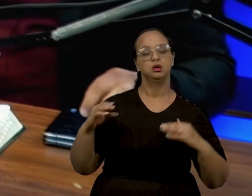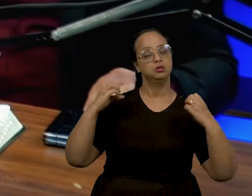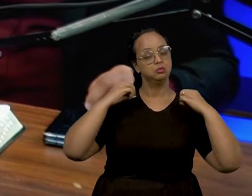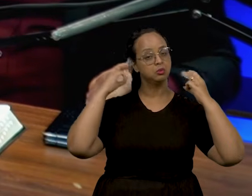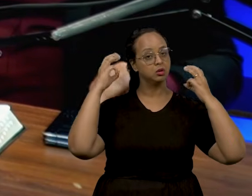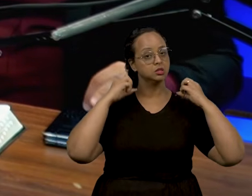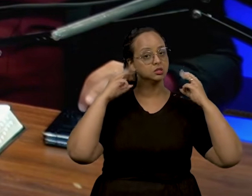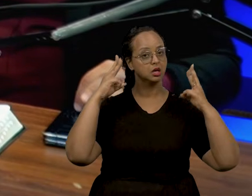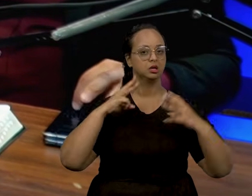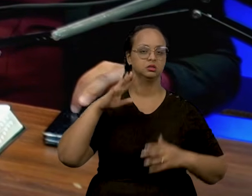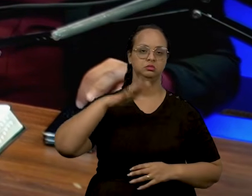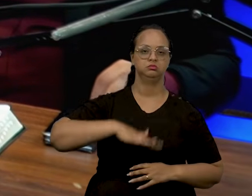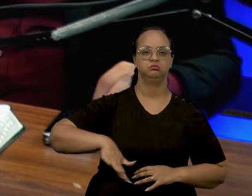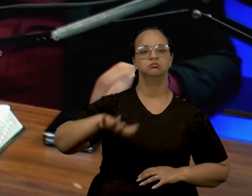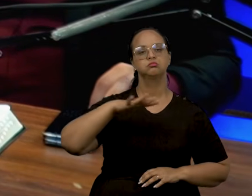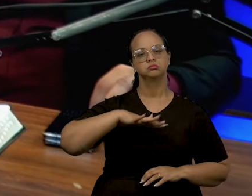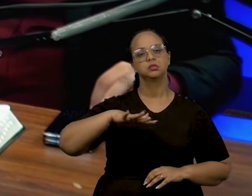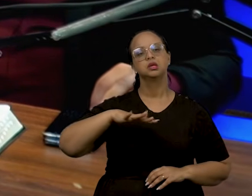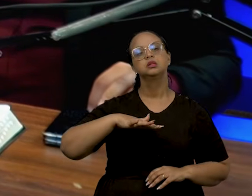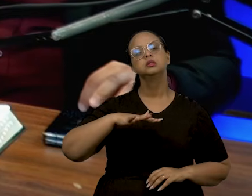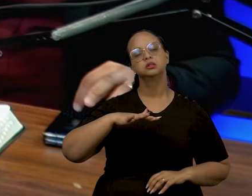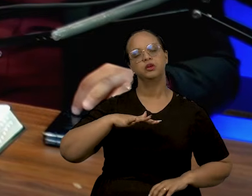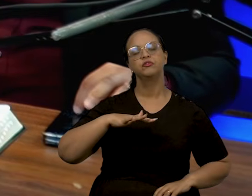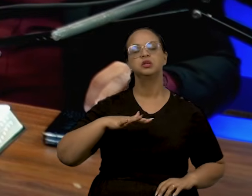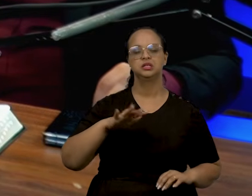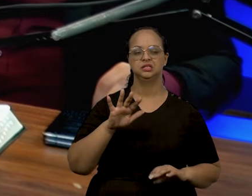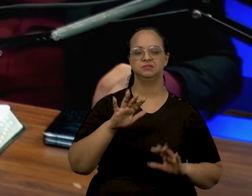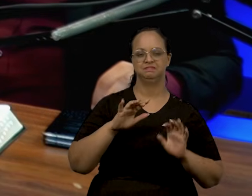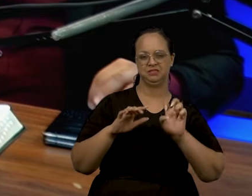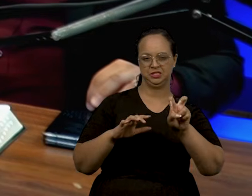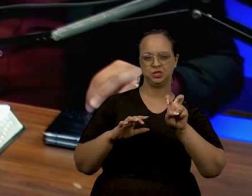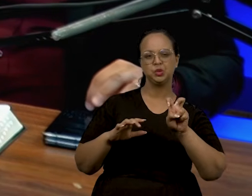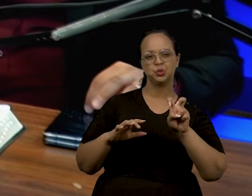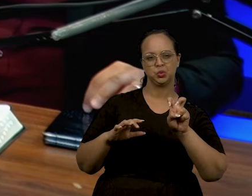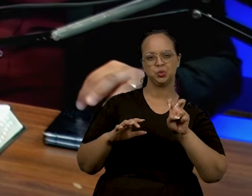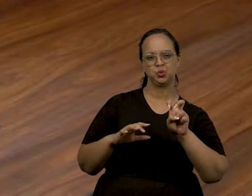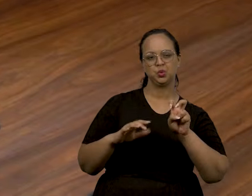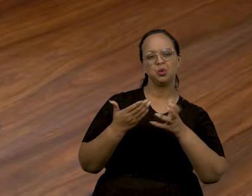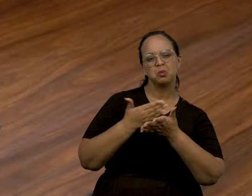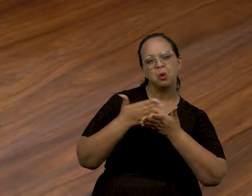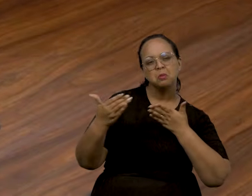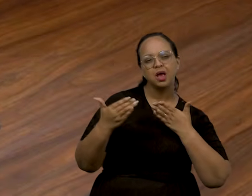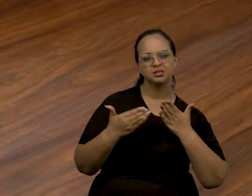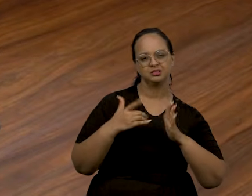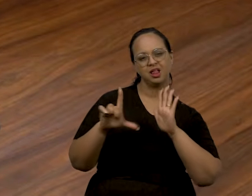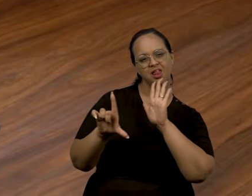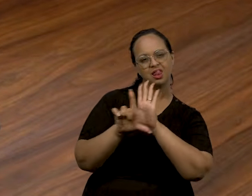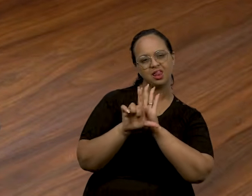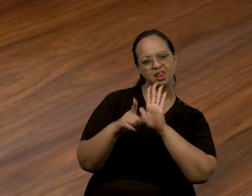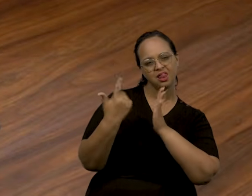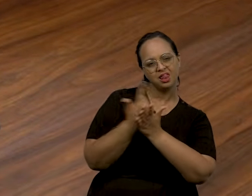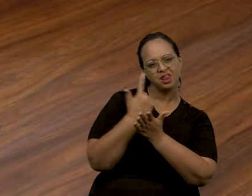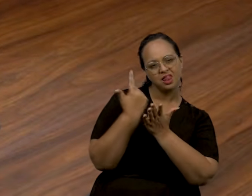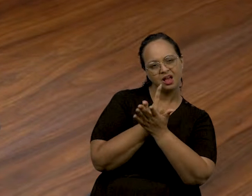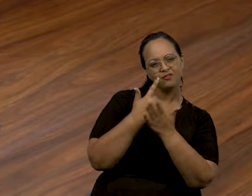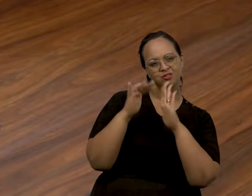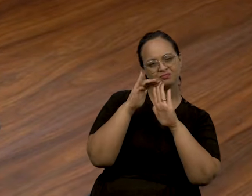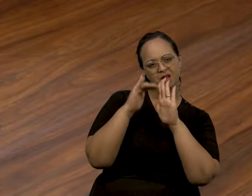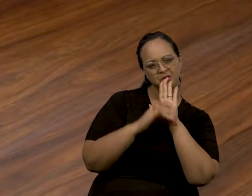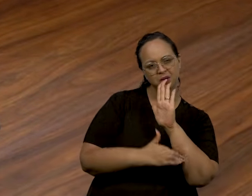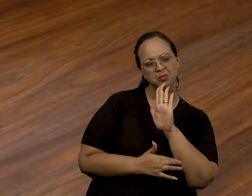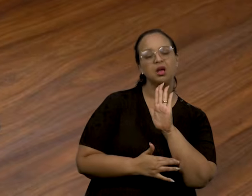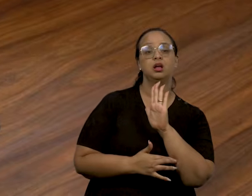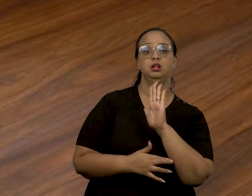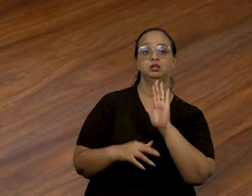recurso para que os líderes do povo pudessem julgar bem a necessidade do povo, né, aplicando as leis que o próprio Senhor